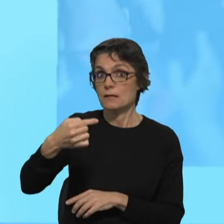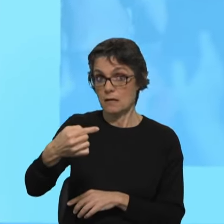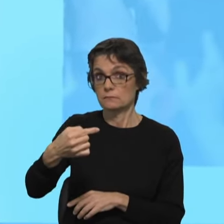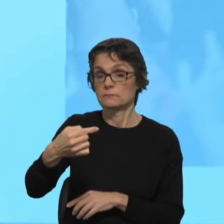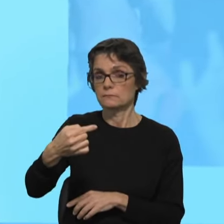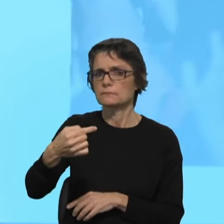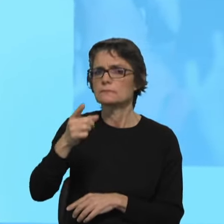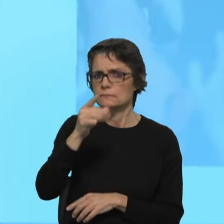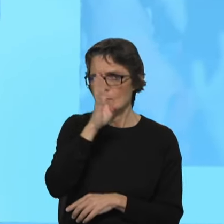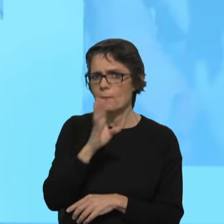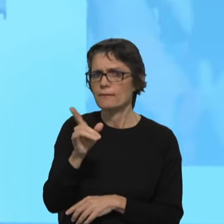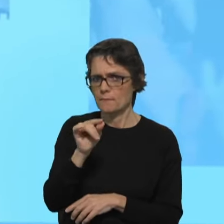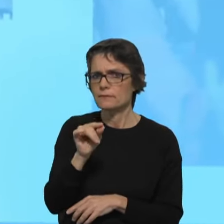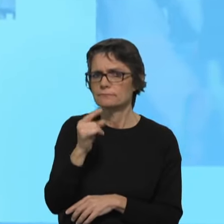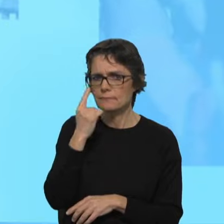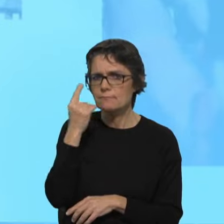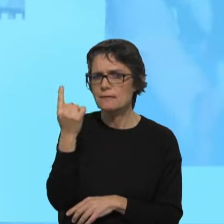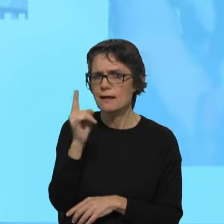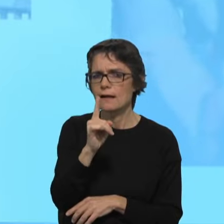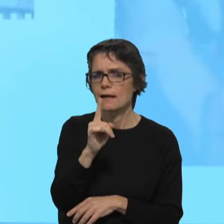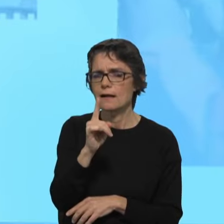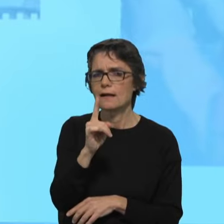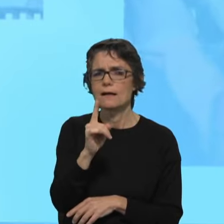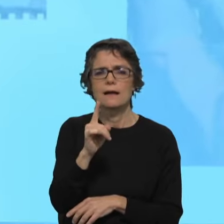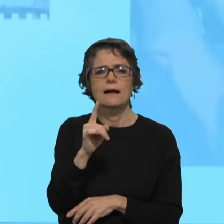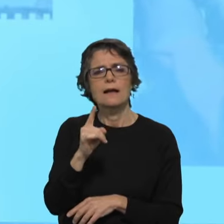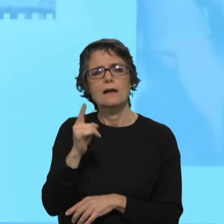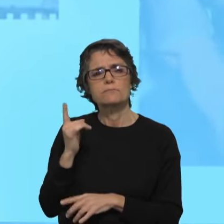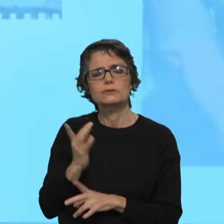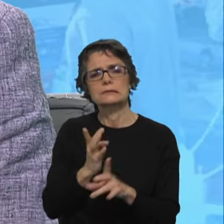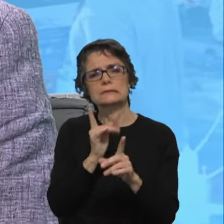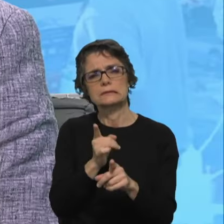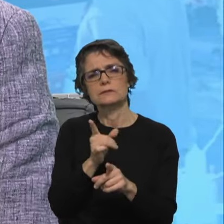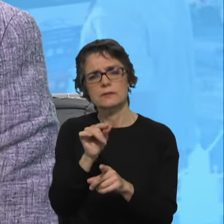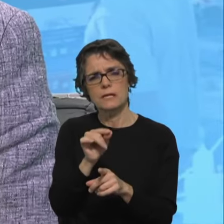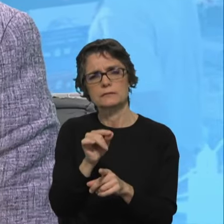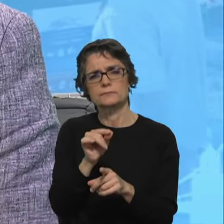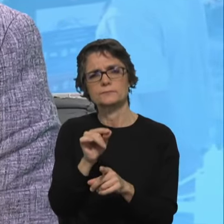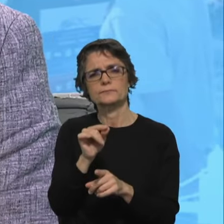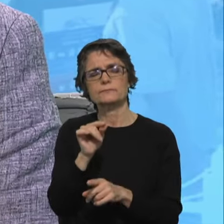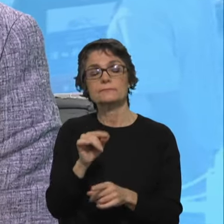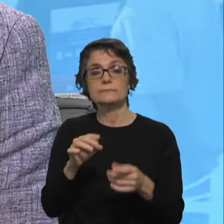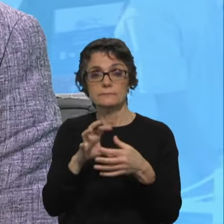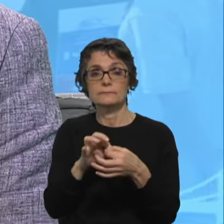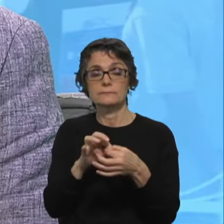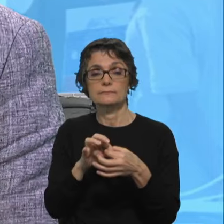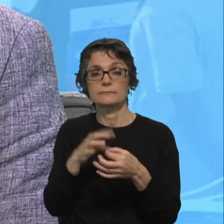tradição muito peculiar, penso eu, que é a precisão das endoenças, não é? É algo também muito característico da forma